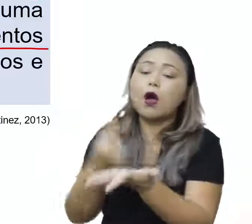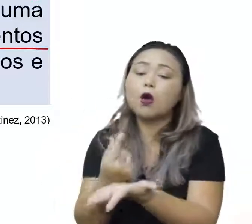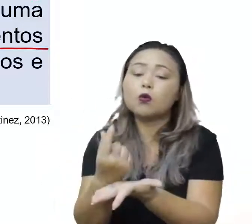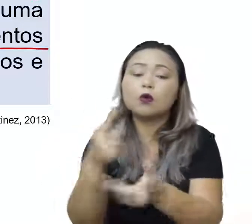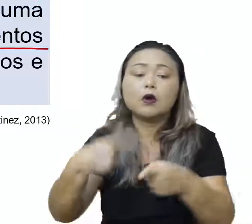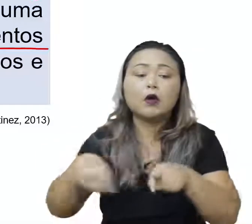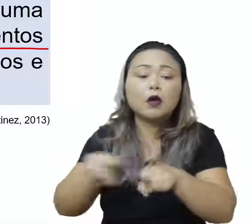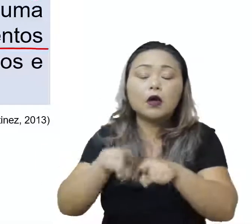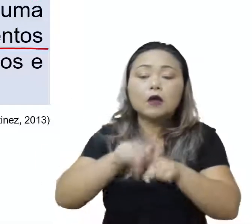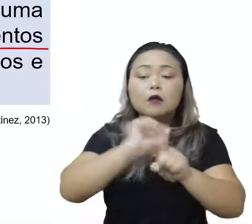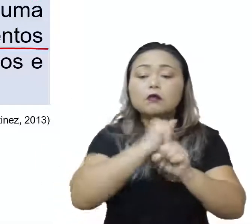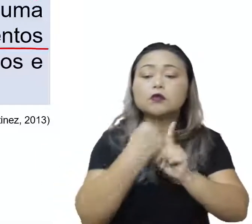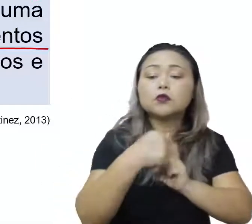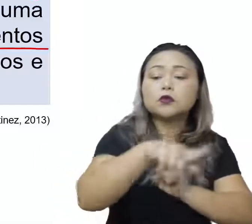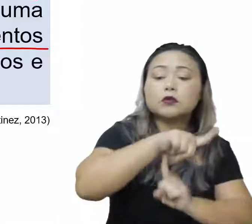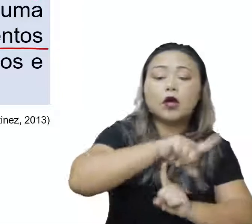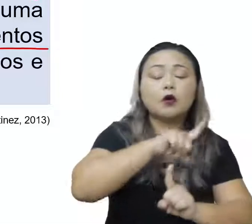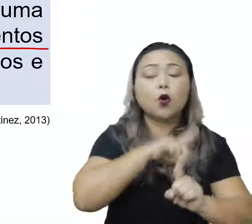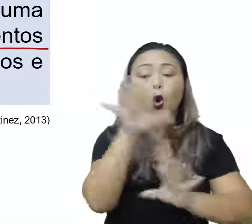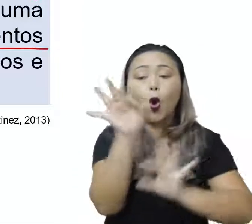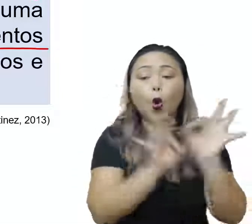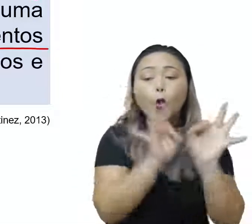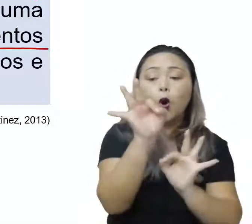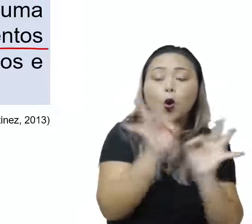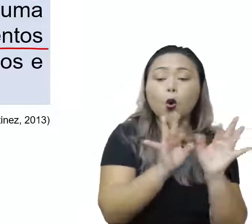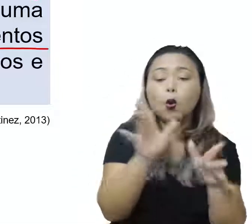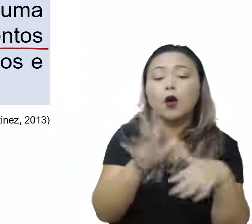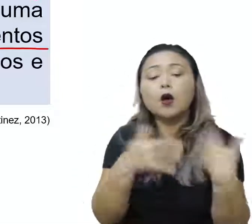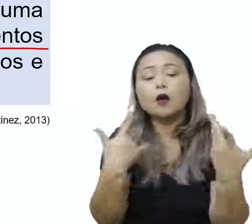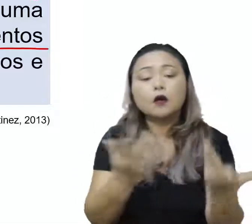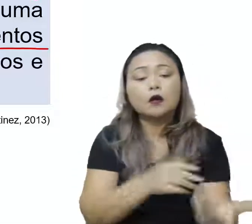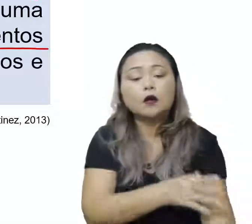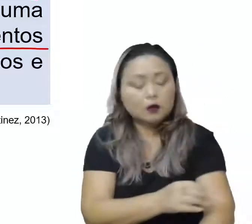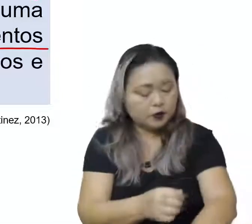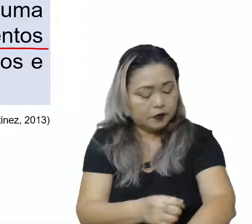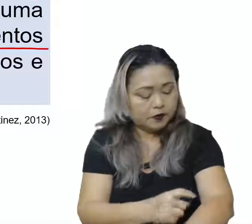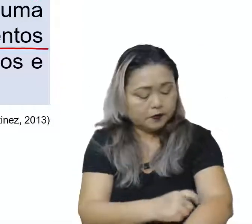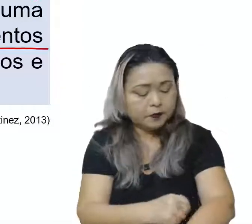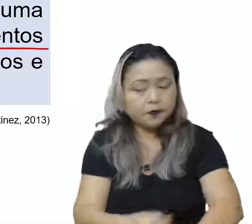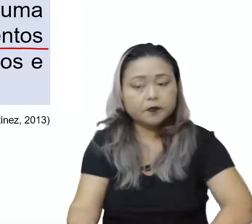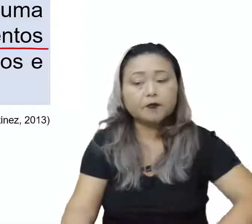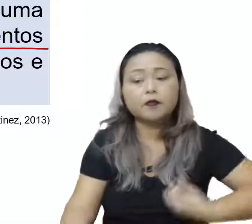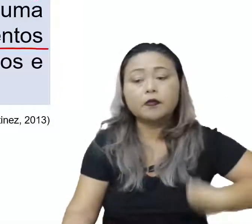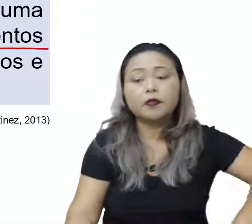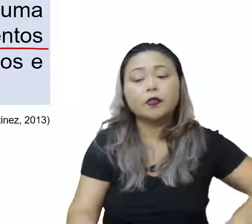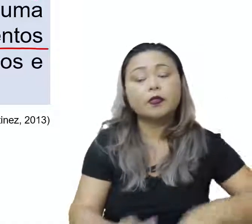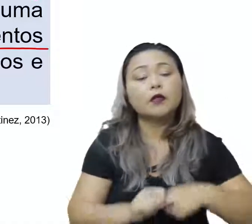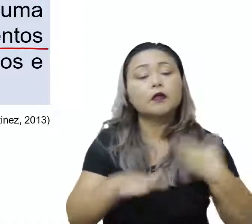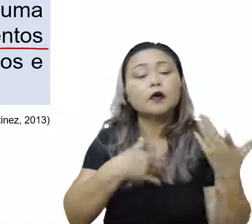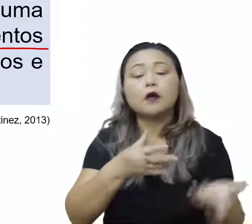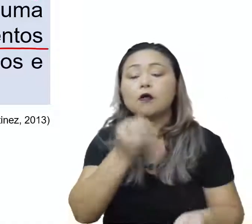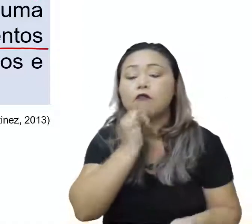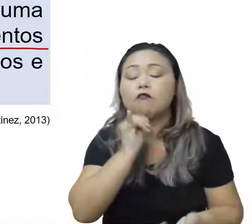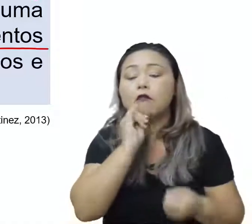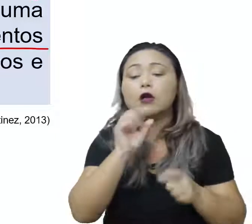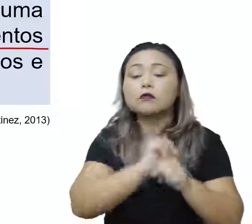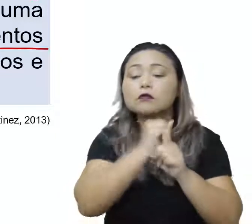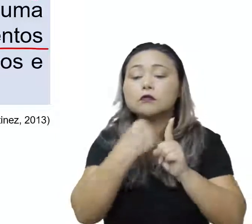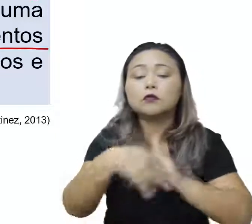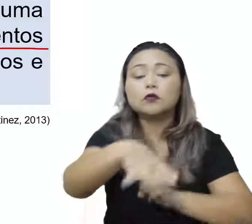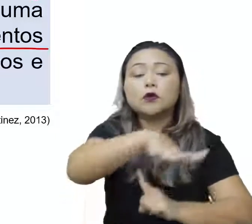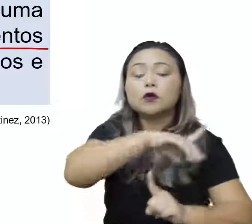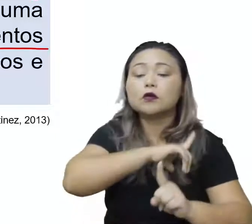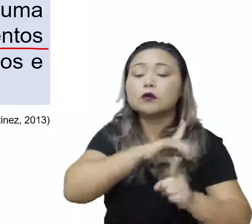organizada. Professor, dá um exemplo aí, professor, de uma sociedade civil organizada. Pode ser uma